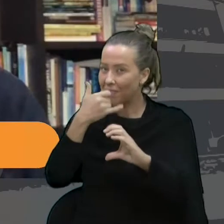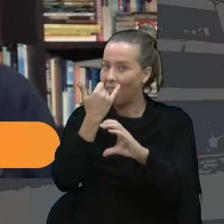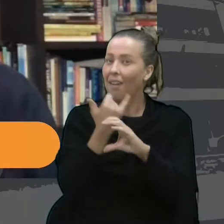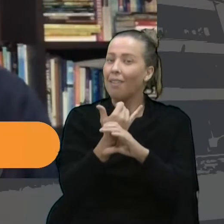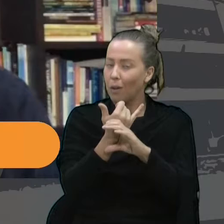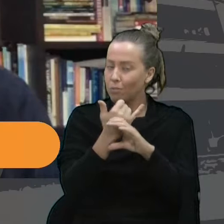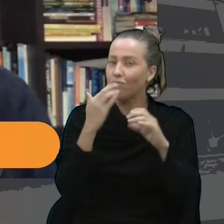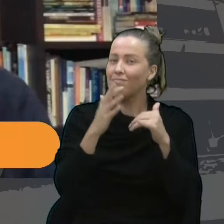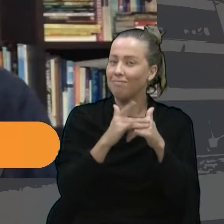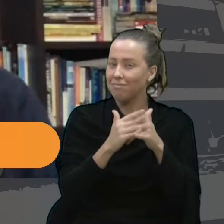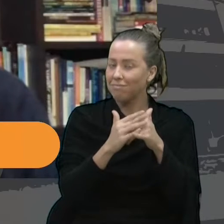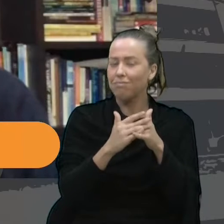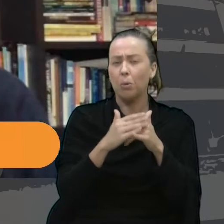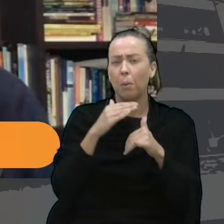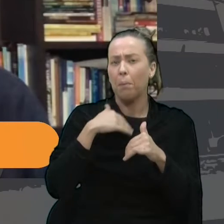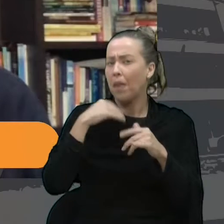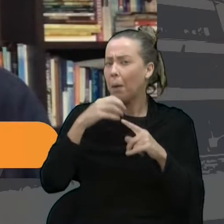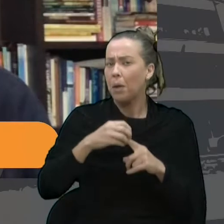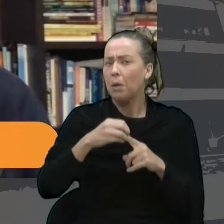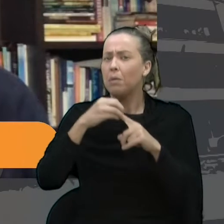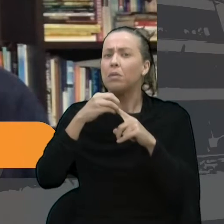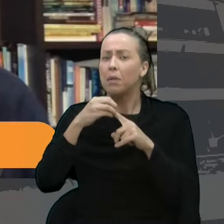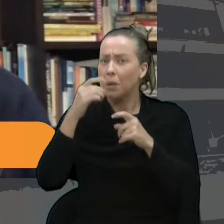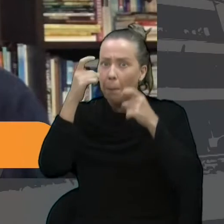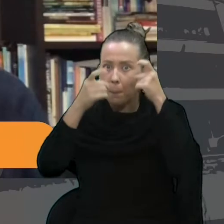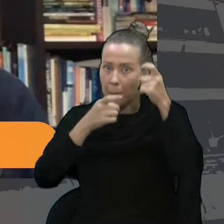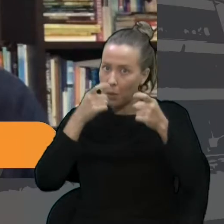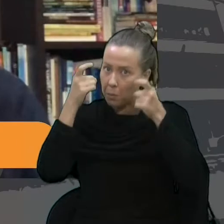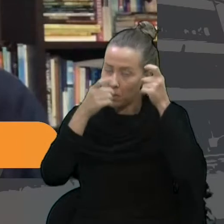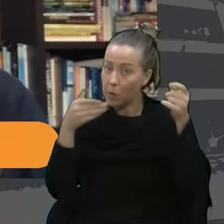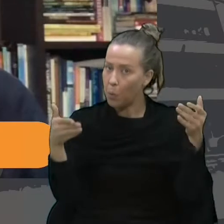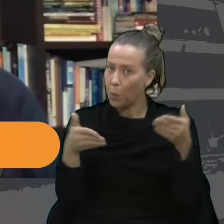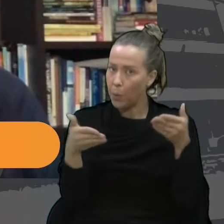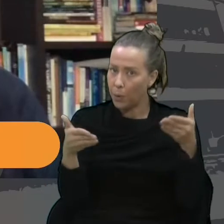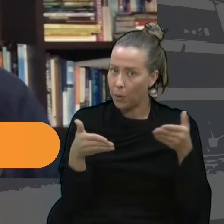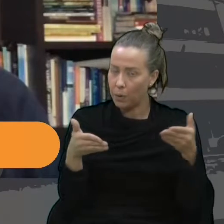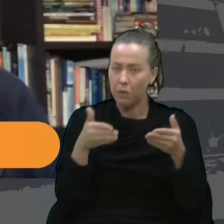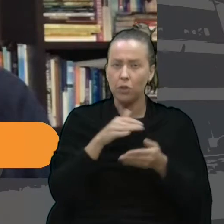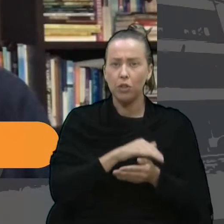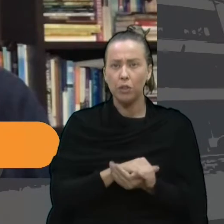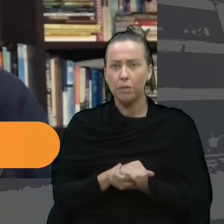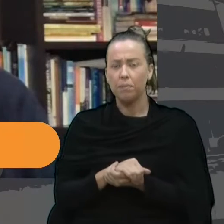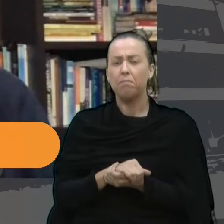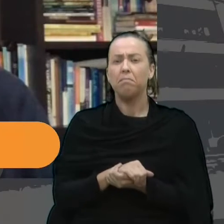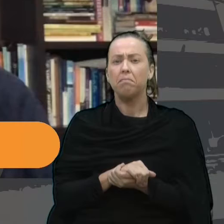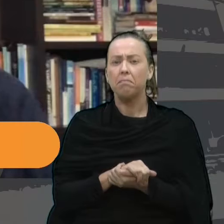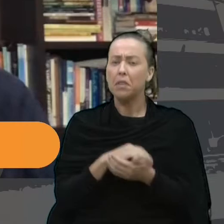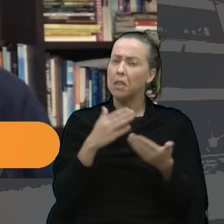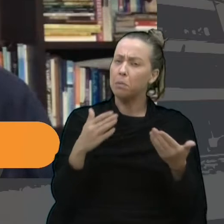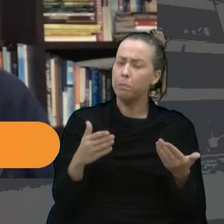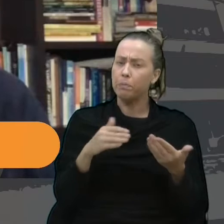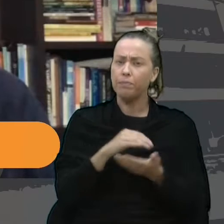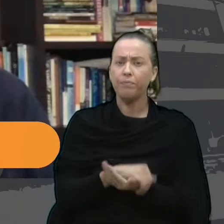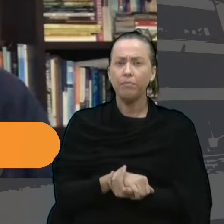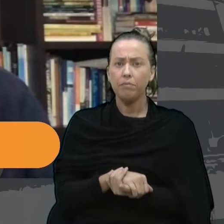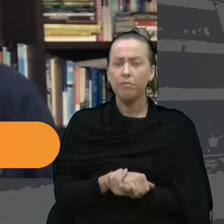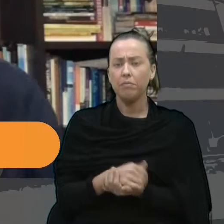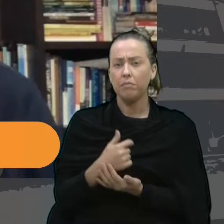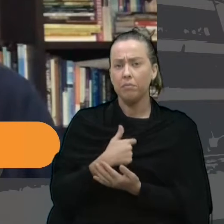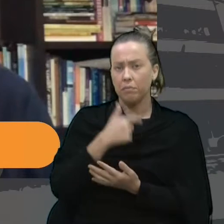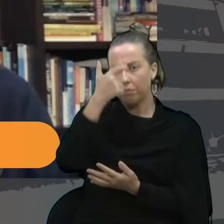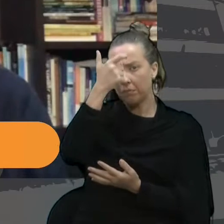a minha principal preocupação hoje, né? Claro. Enfim,